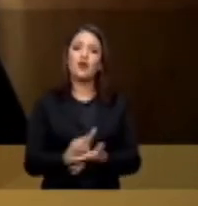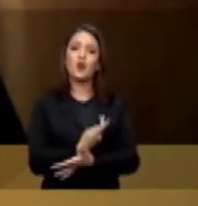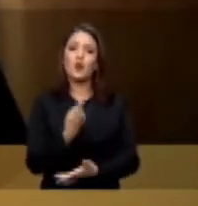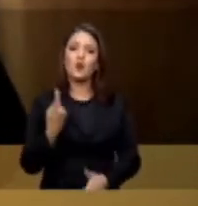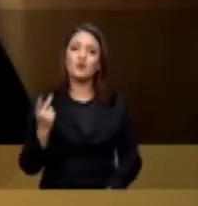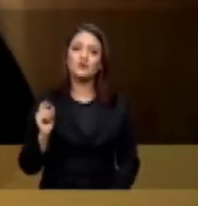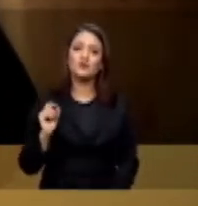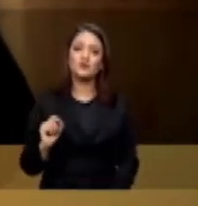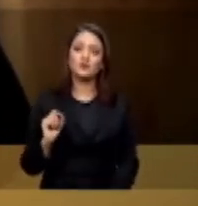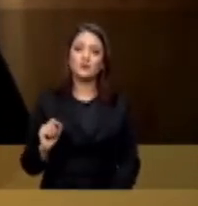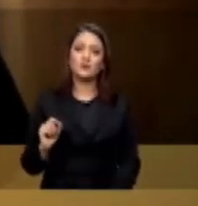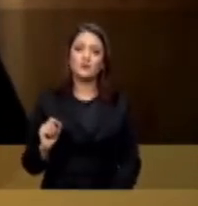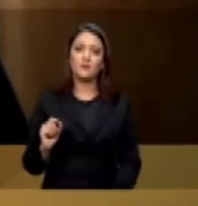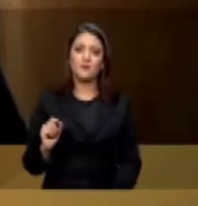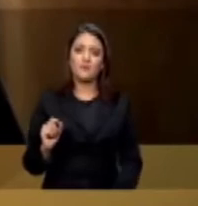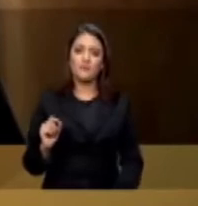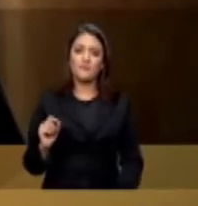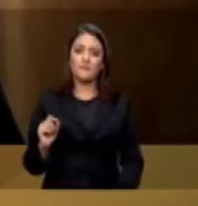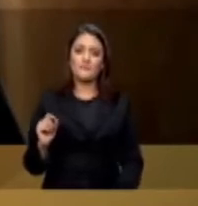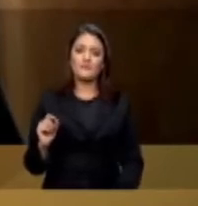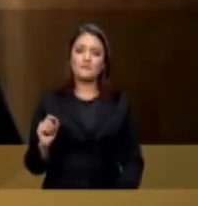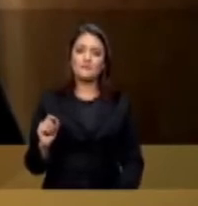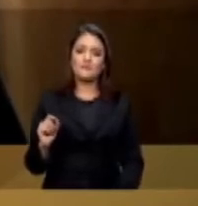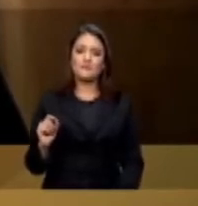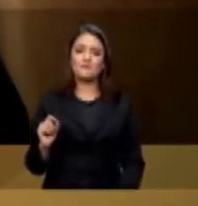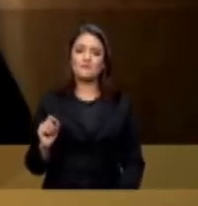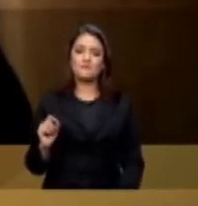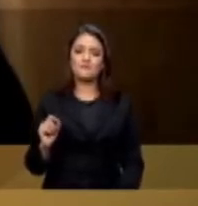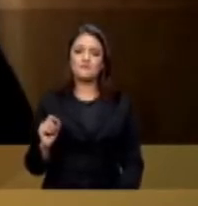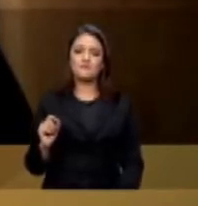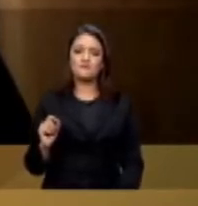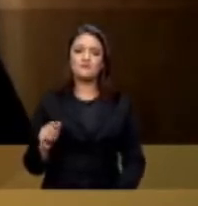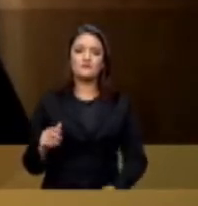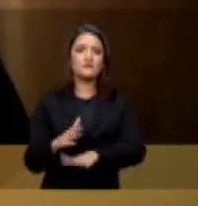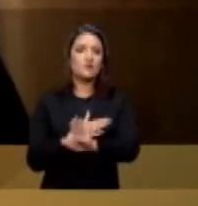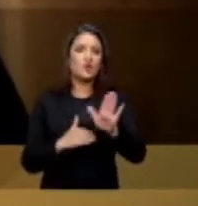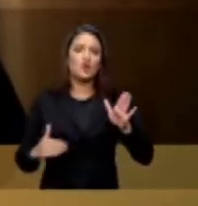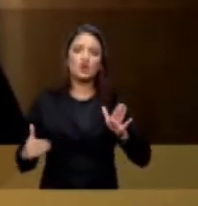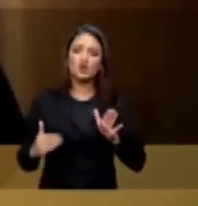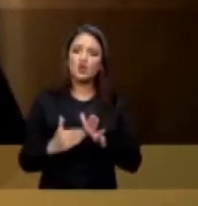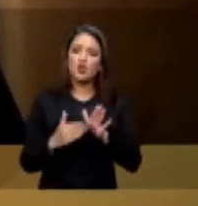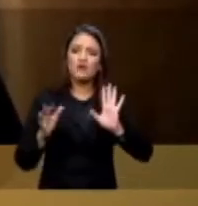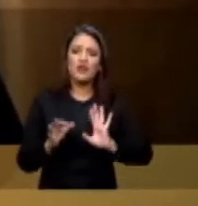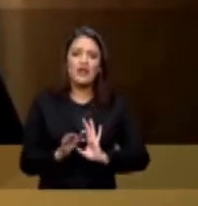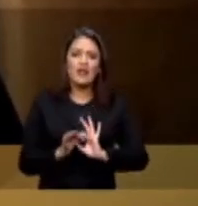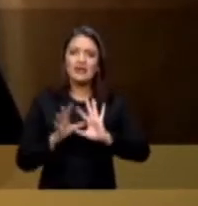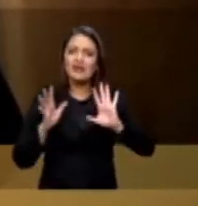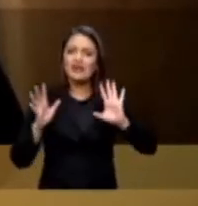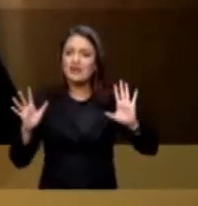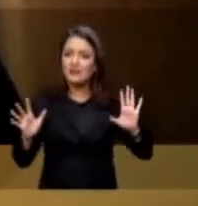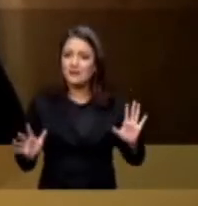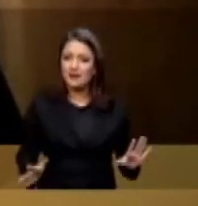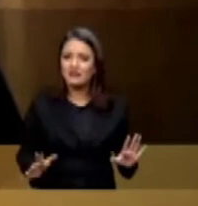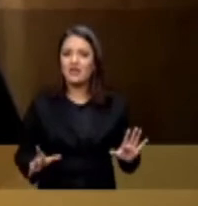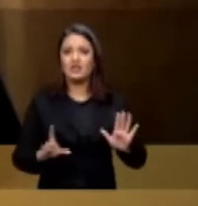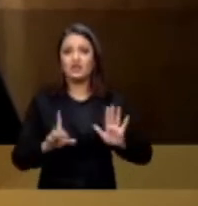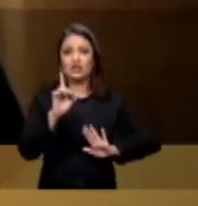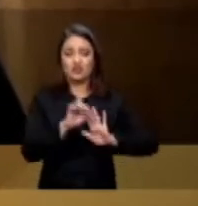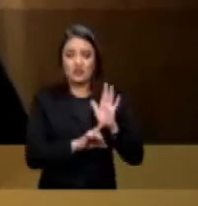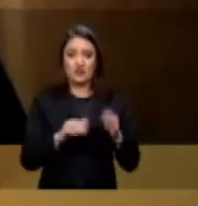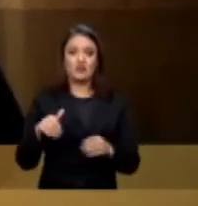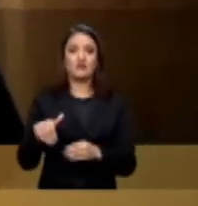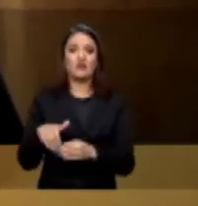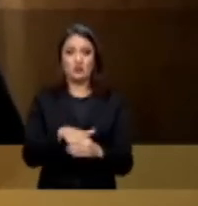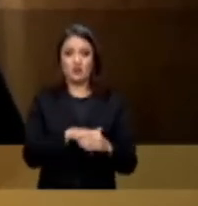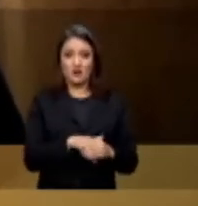ao extremo toda a carga de liberdade e concepção de direito